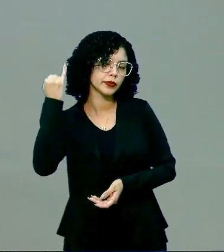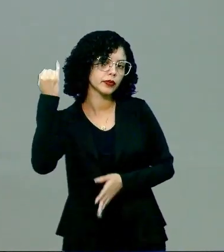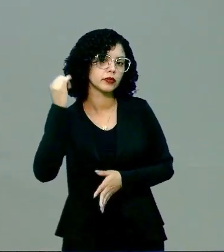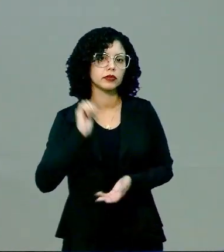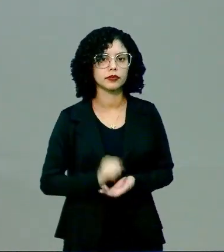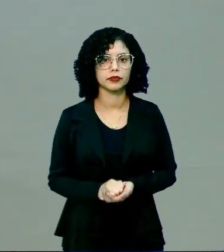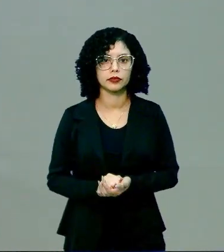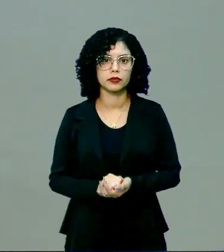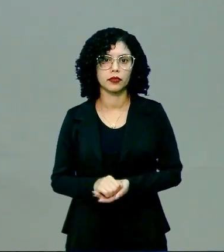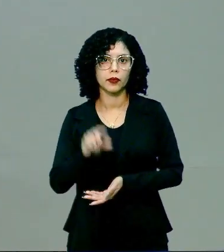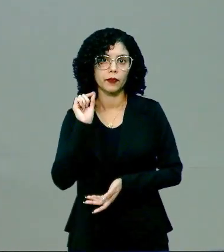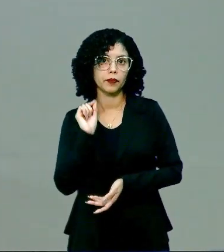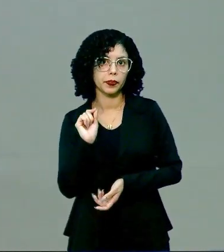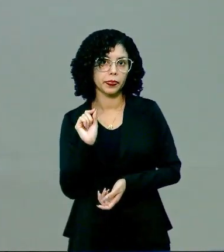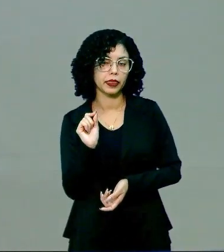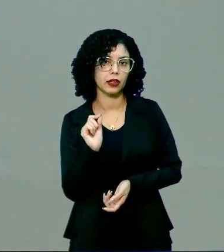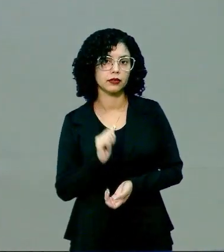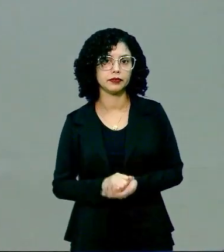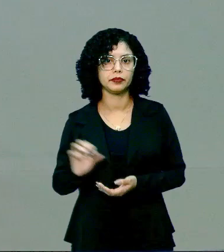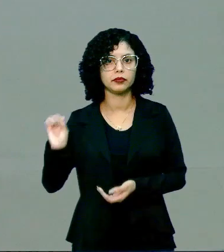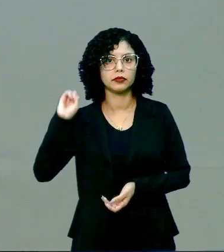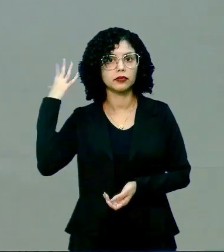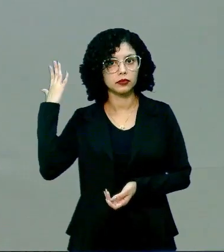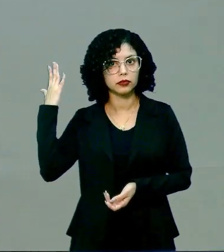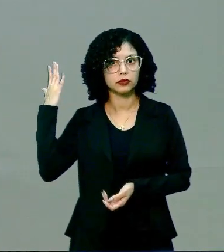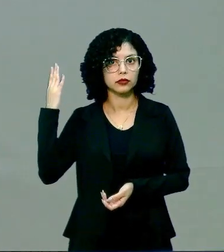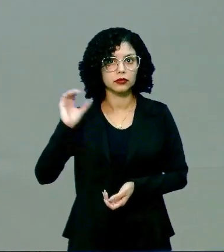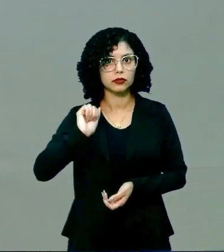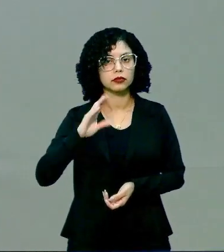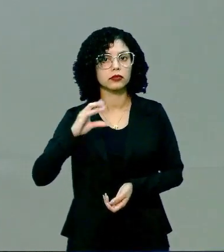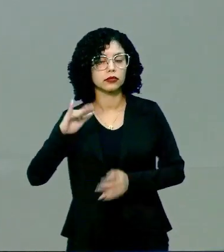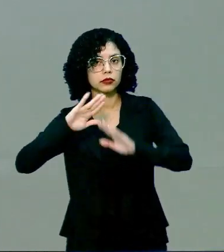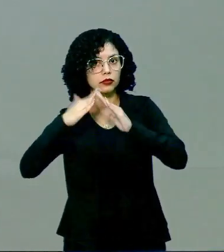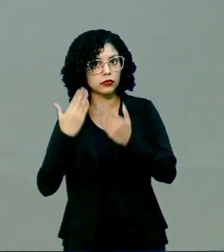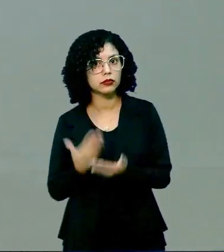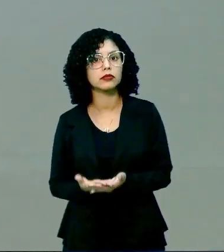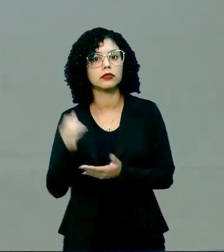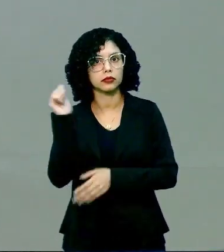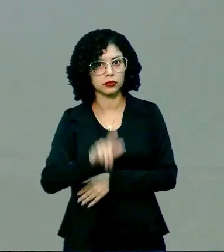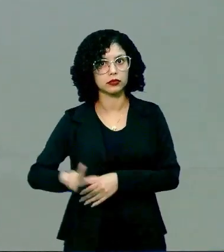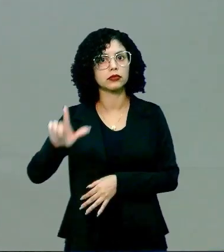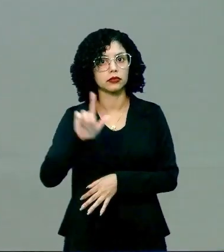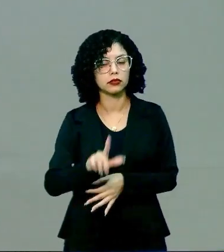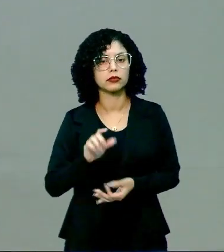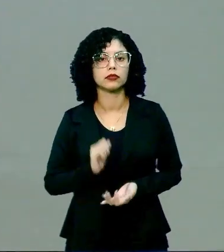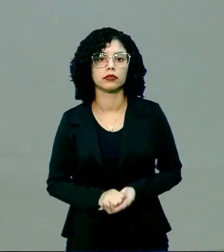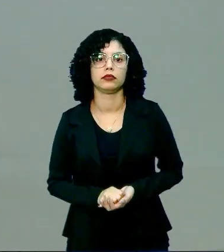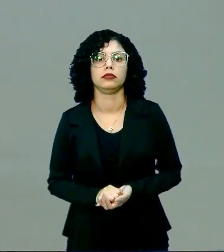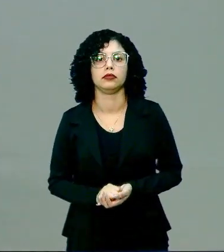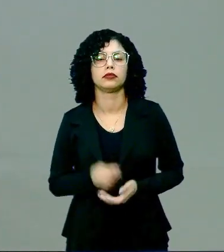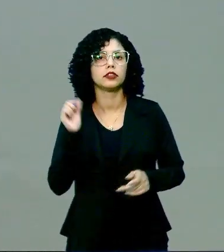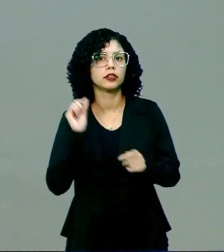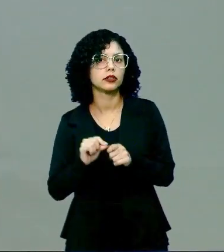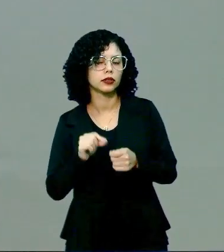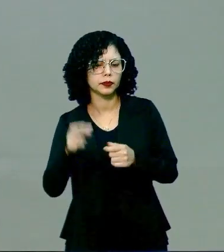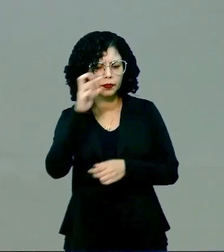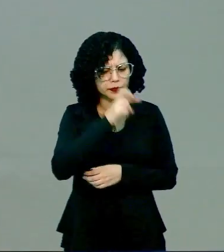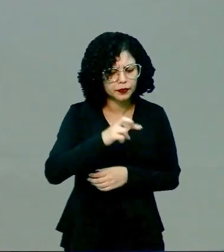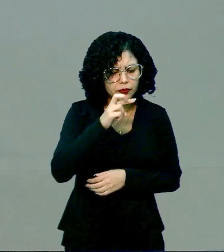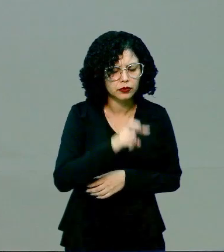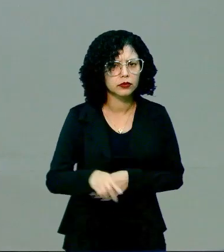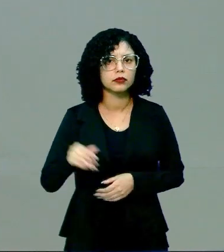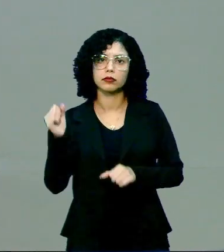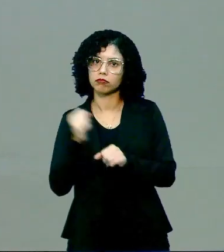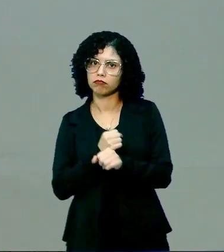importantes, é que isso acontece nas academias, nas universidades. Eles fazem uma